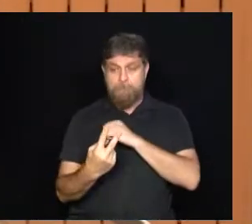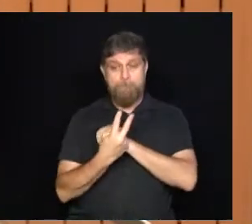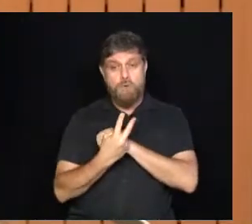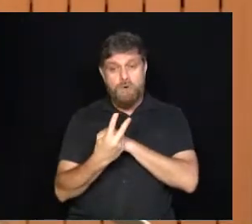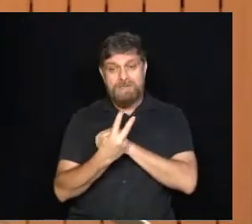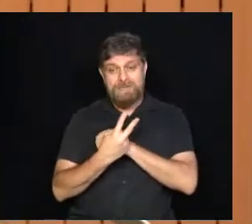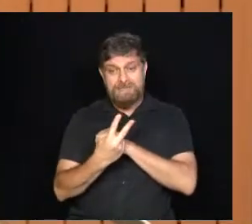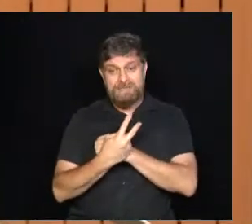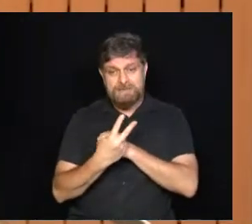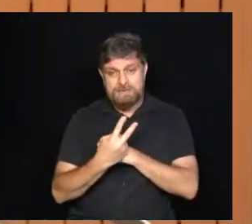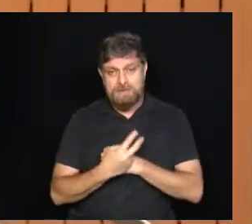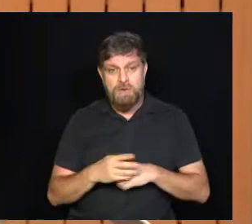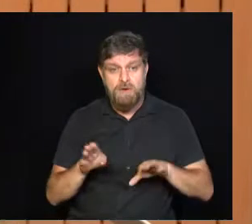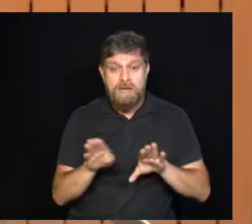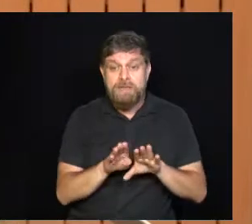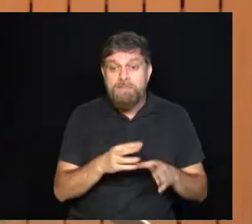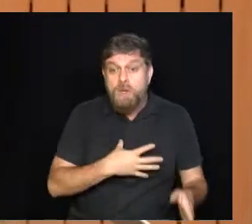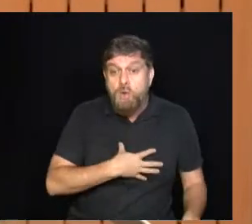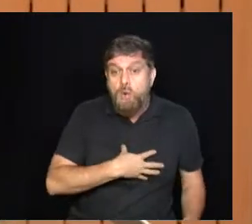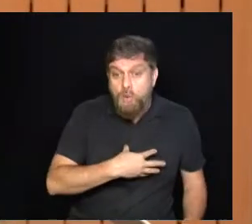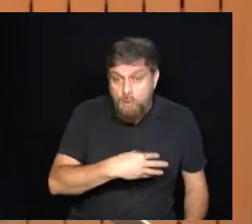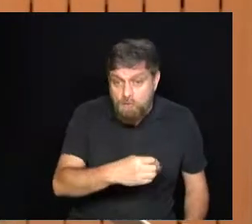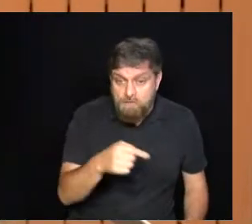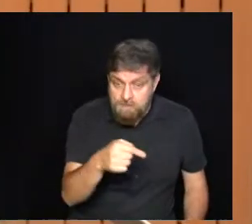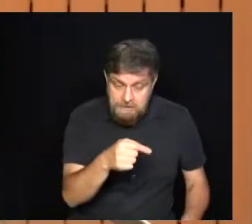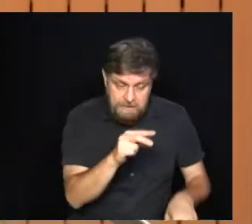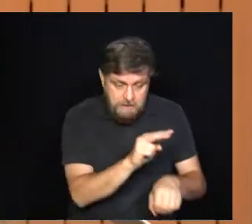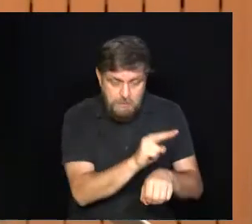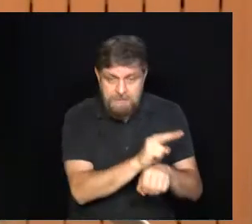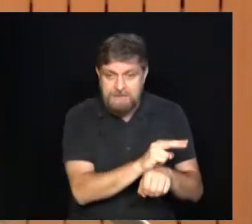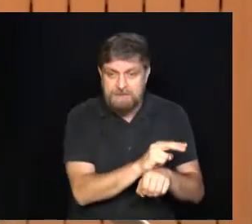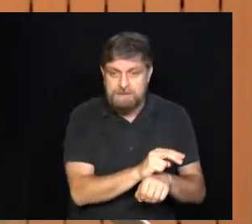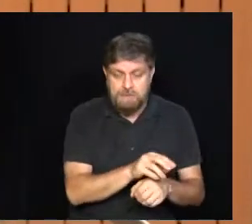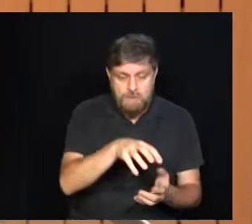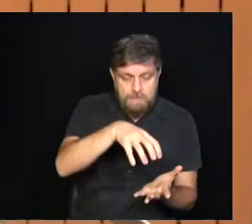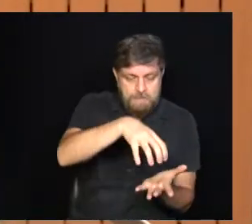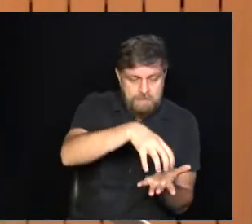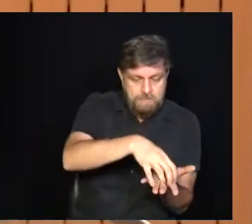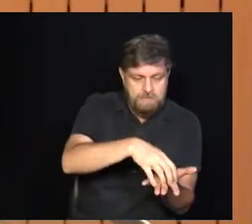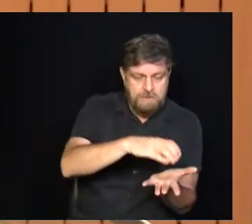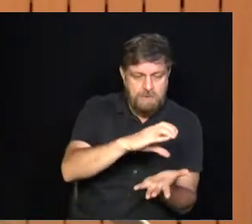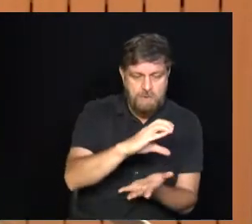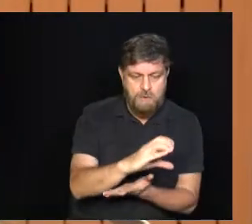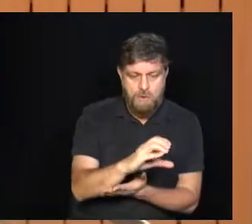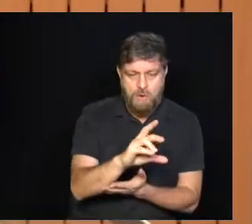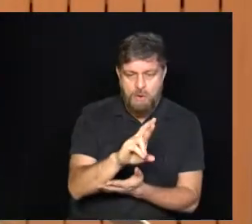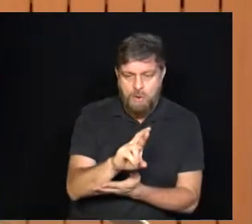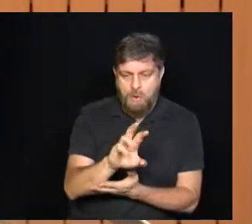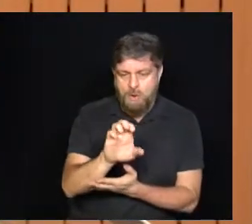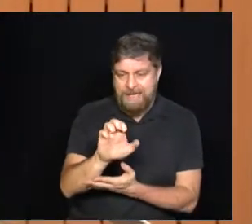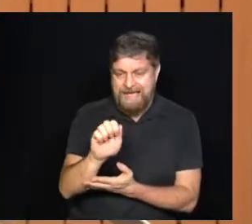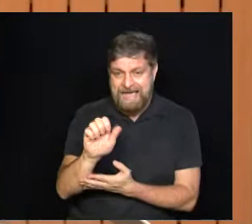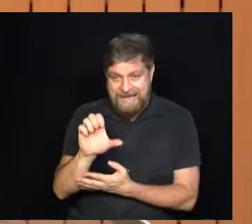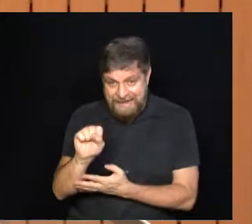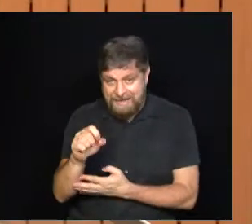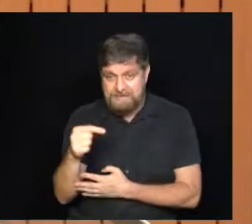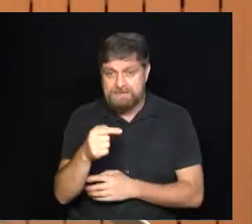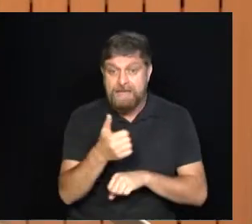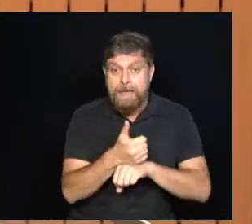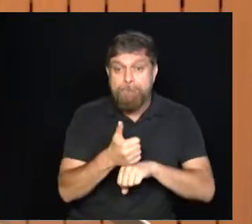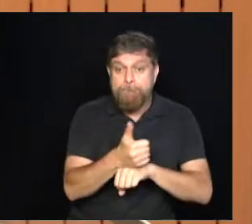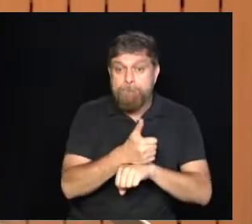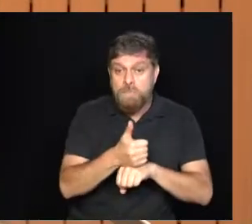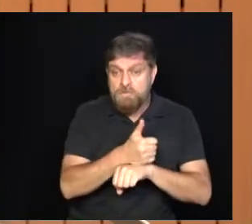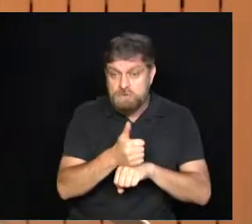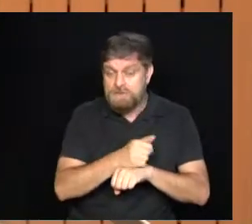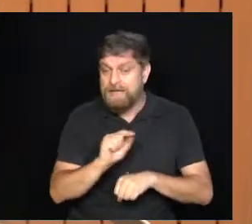para com ela e para com os filhos. Então, os CREAs, eles possuem equipes, que são psicólogos e assistentes